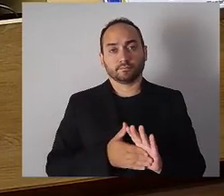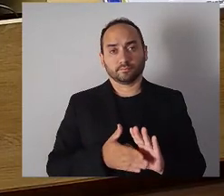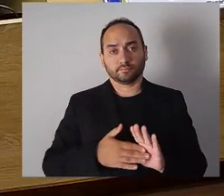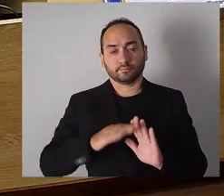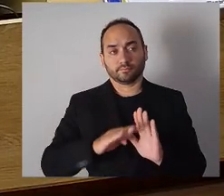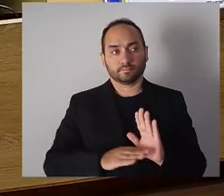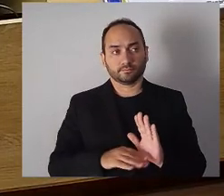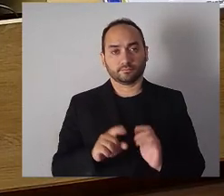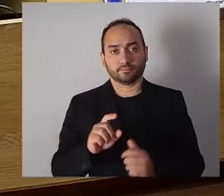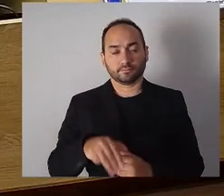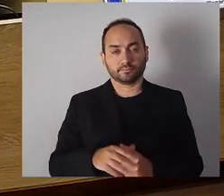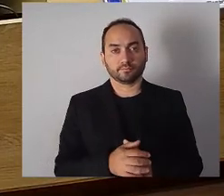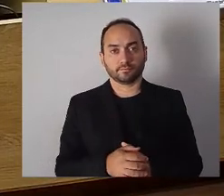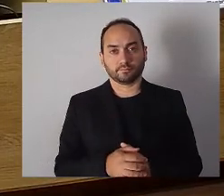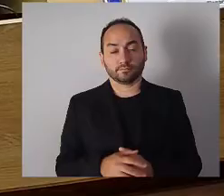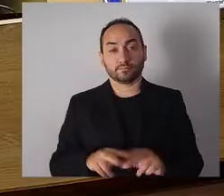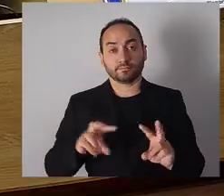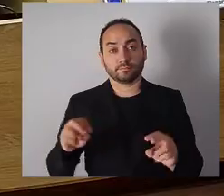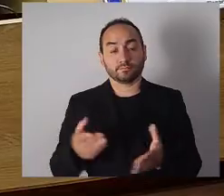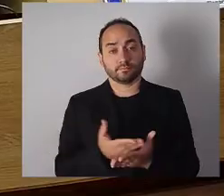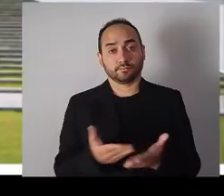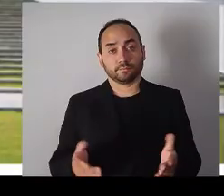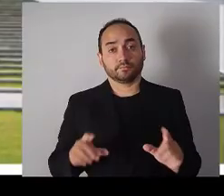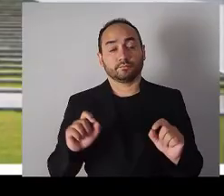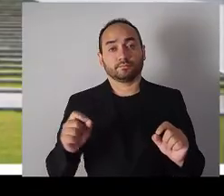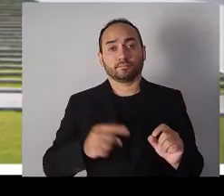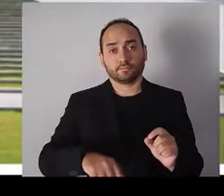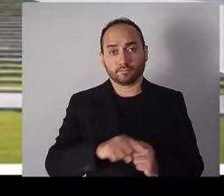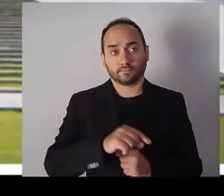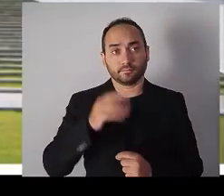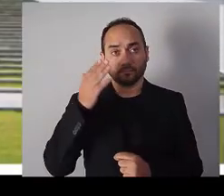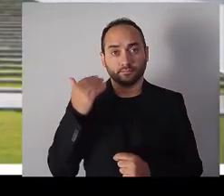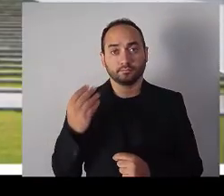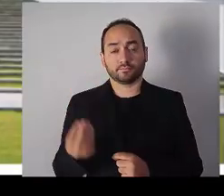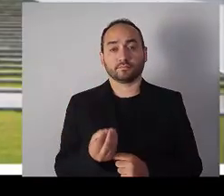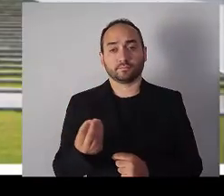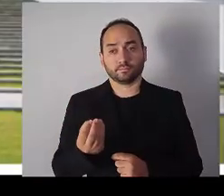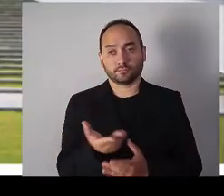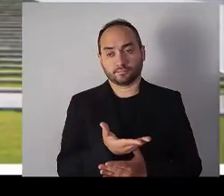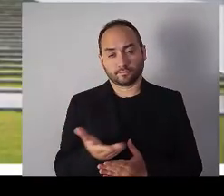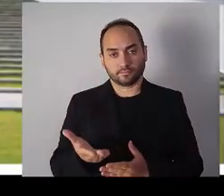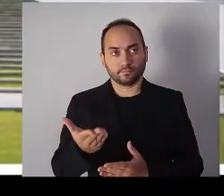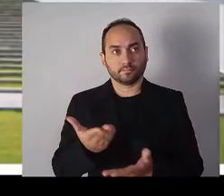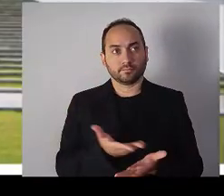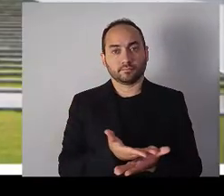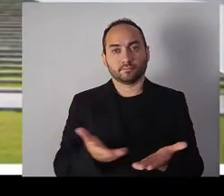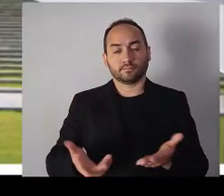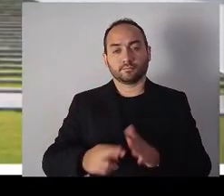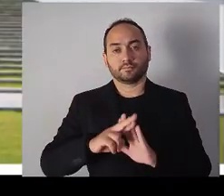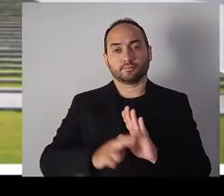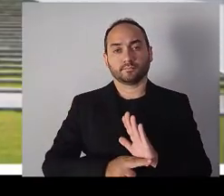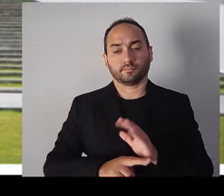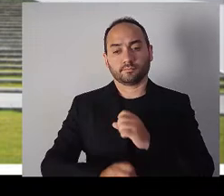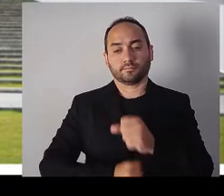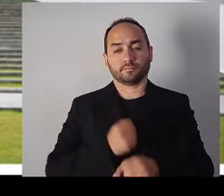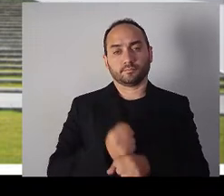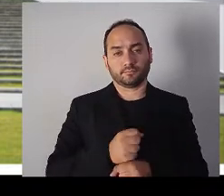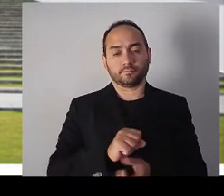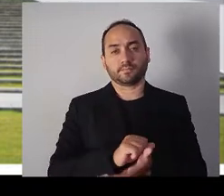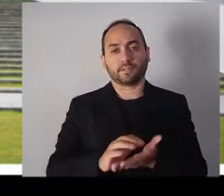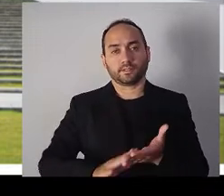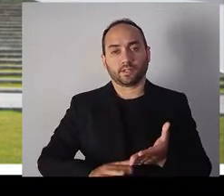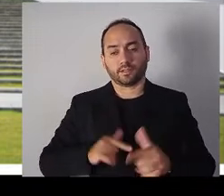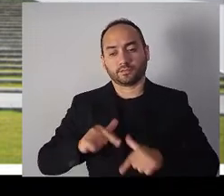administrativa, encaminho apenas para a ciência da corte o relatório anual de atividades